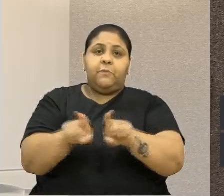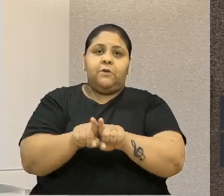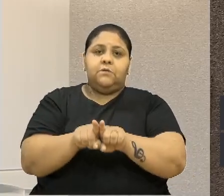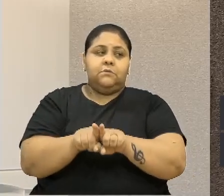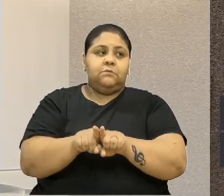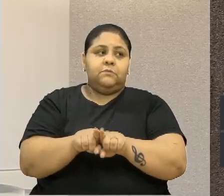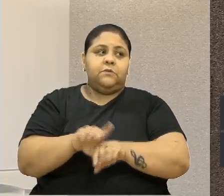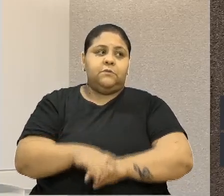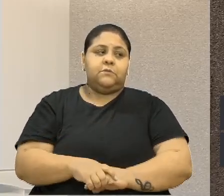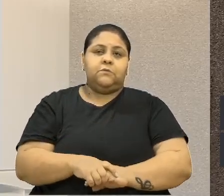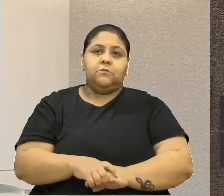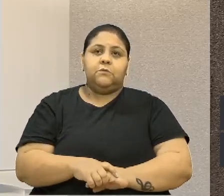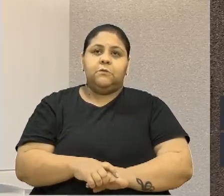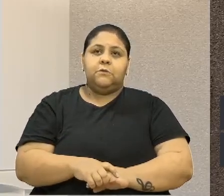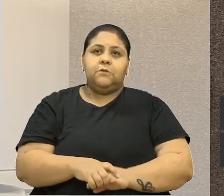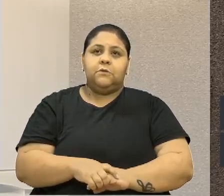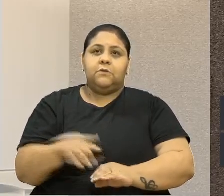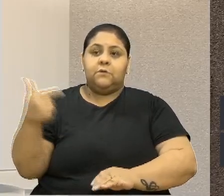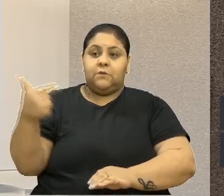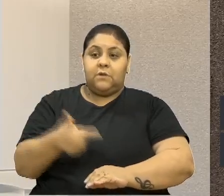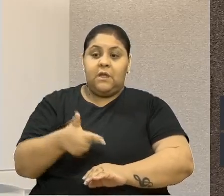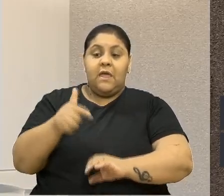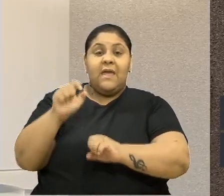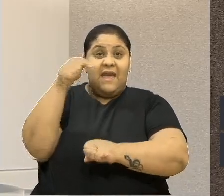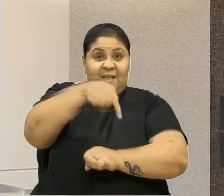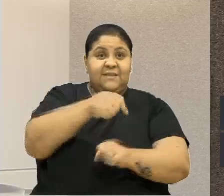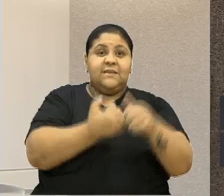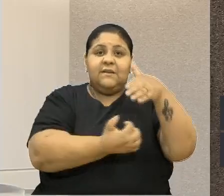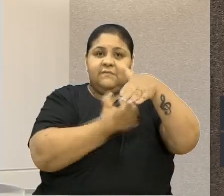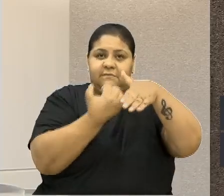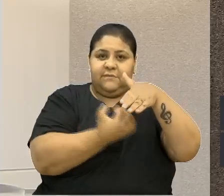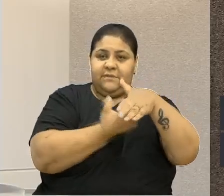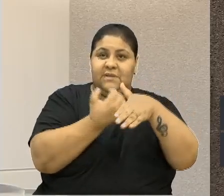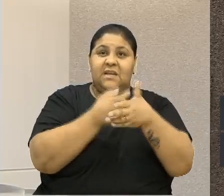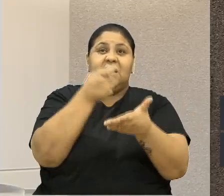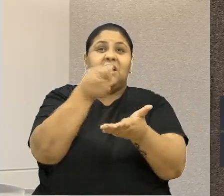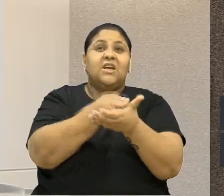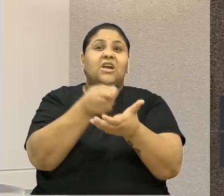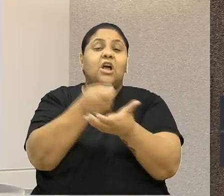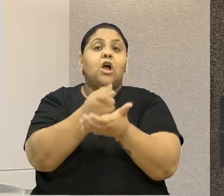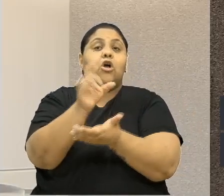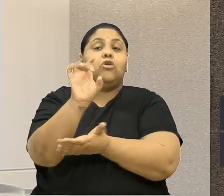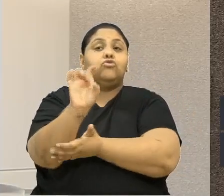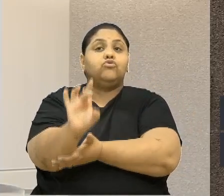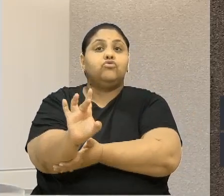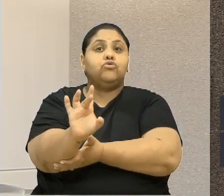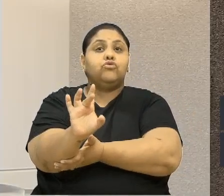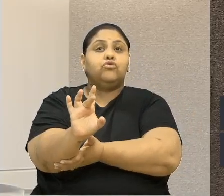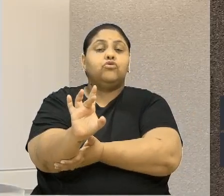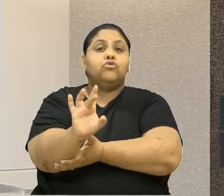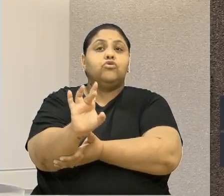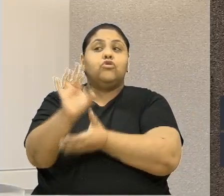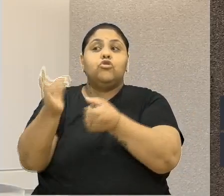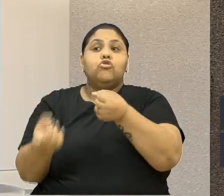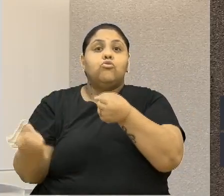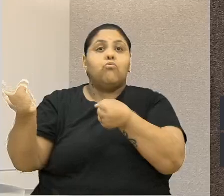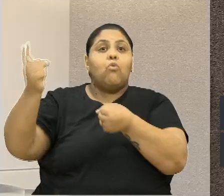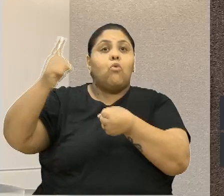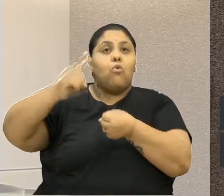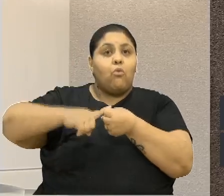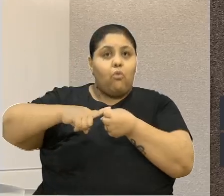da avaliação do Fundeb. Essa empresa, ela cobra só sobre o retorno